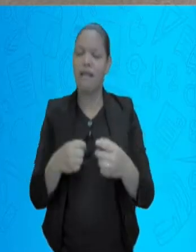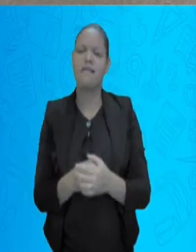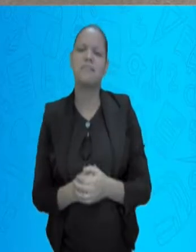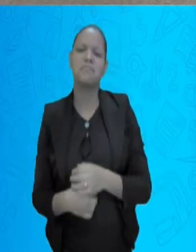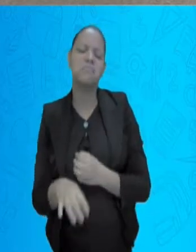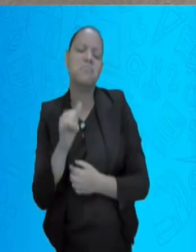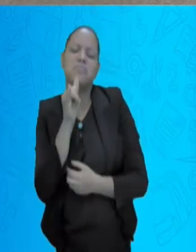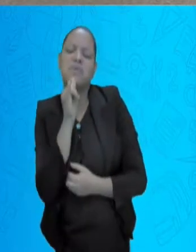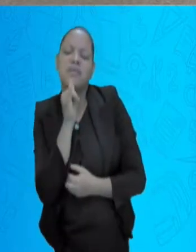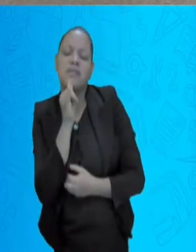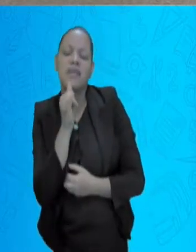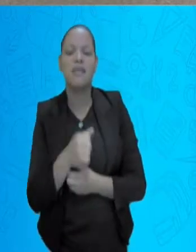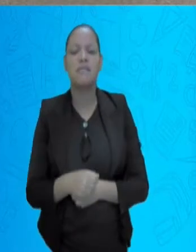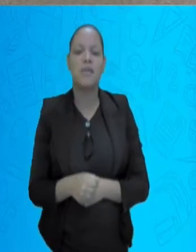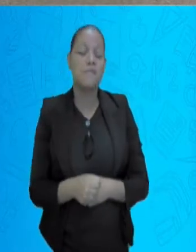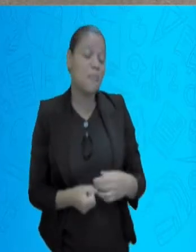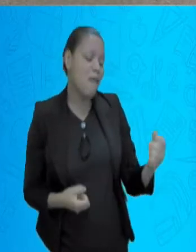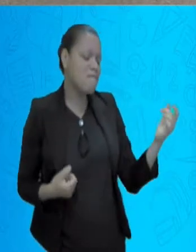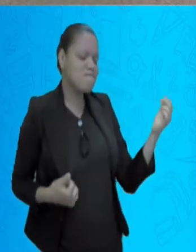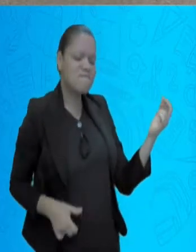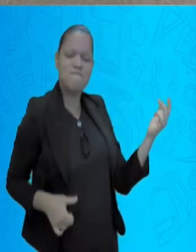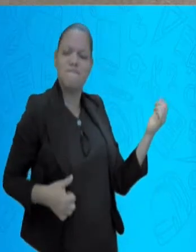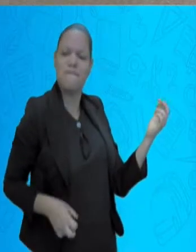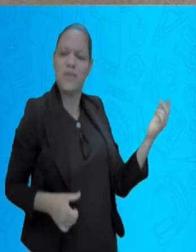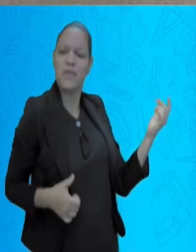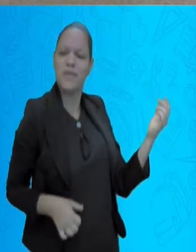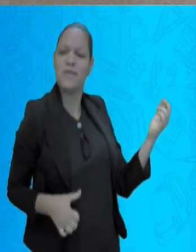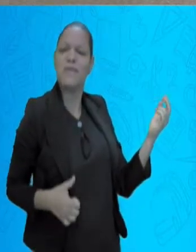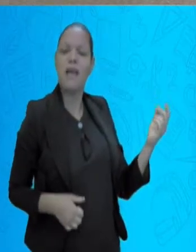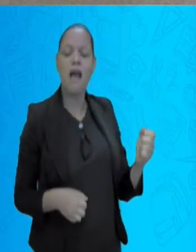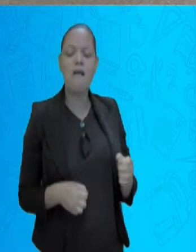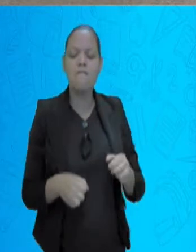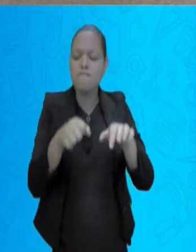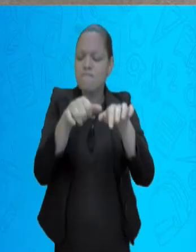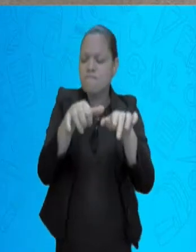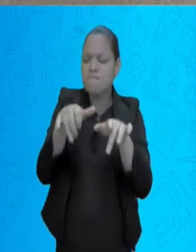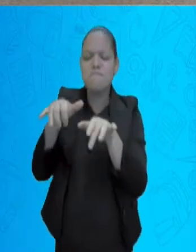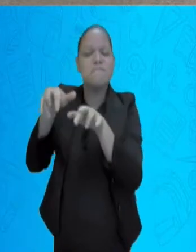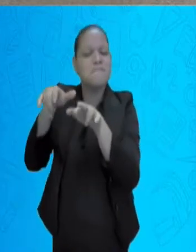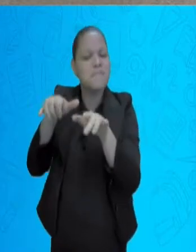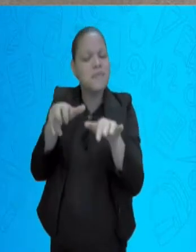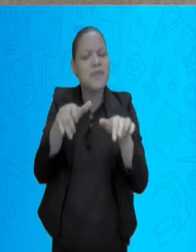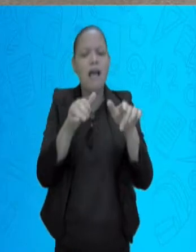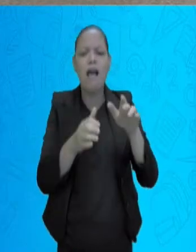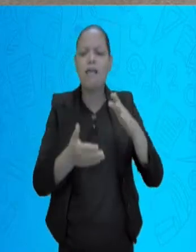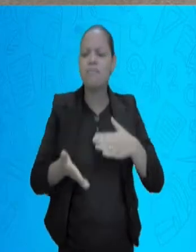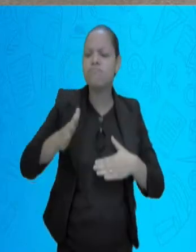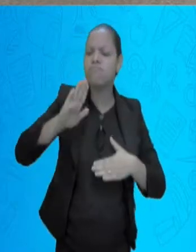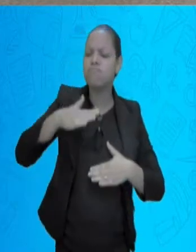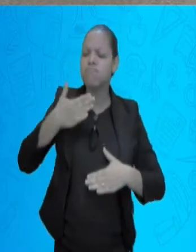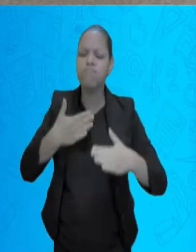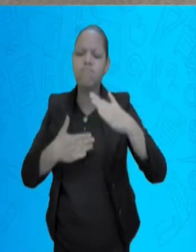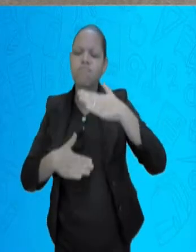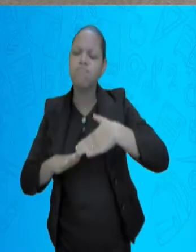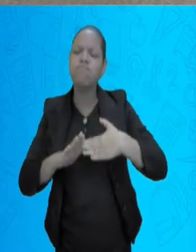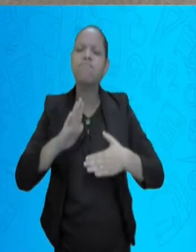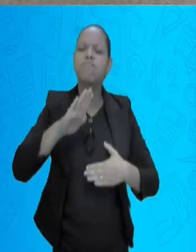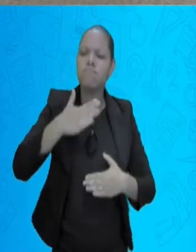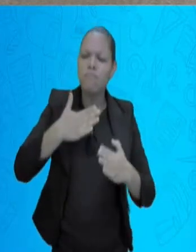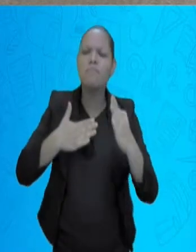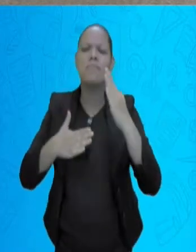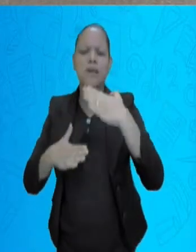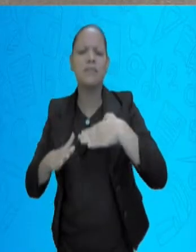Violão, o piano, pandeiro, né? Quando as crianças costumam ganhar